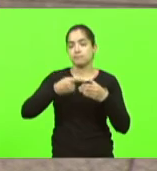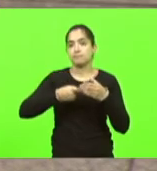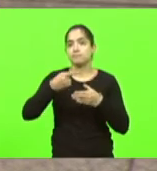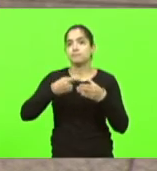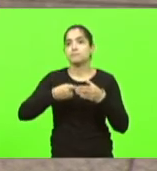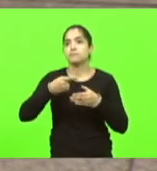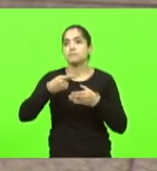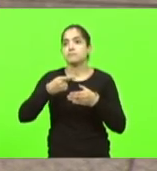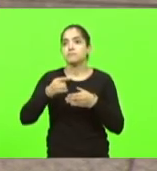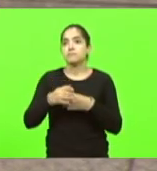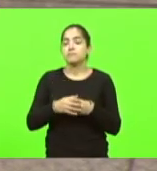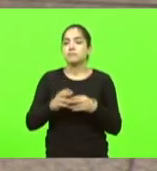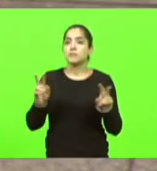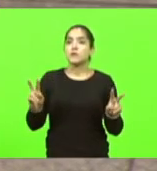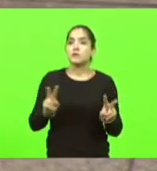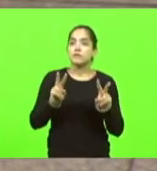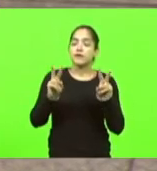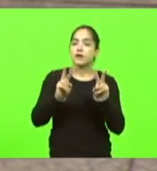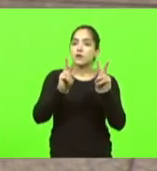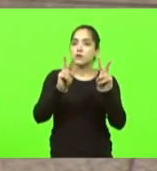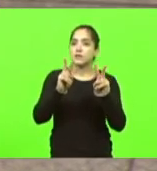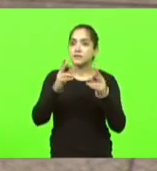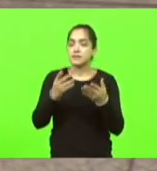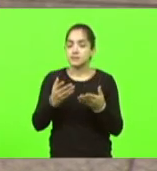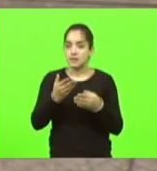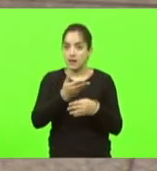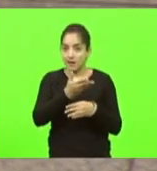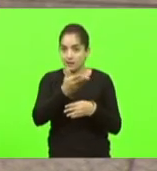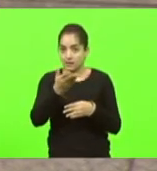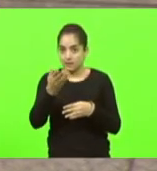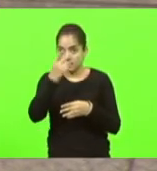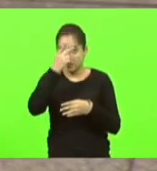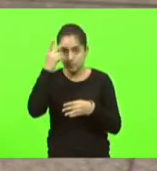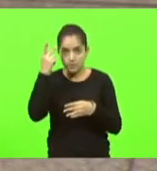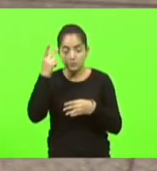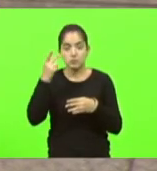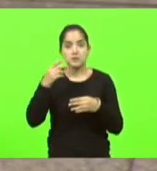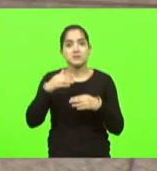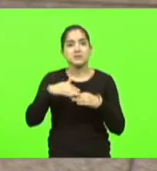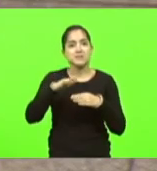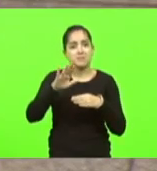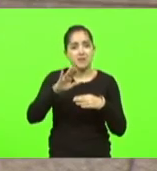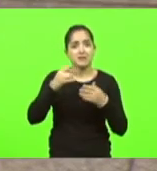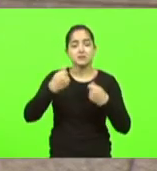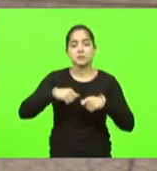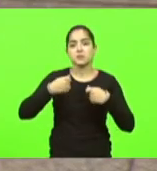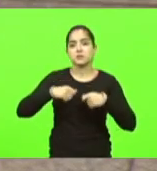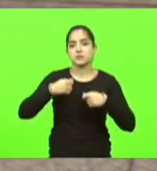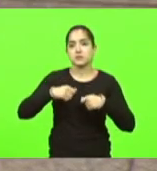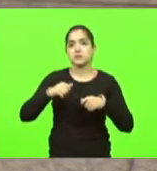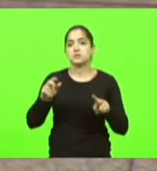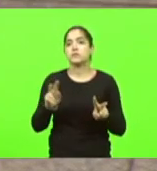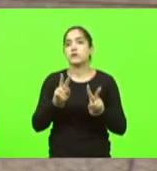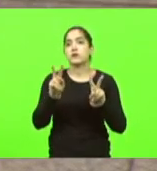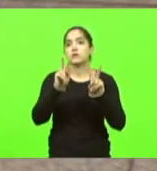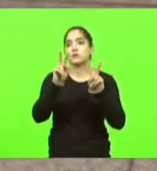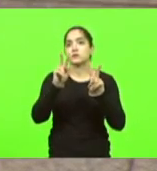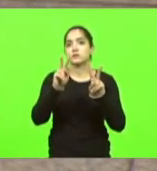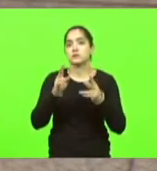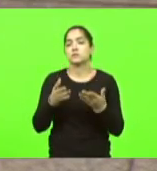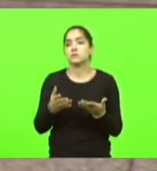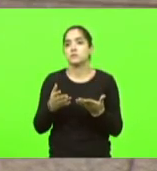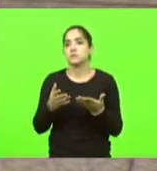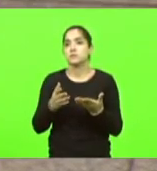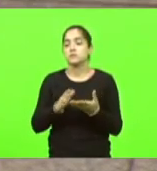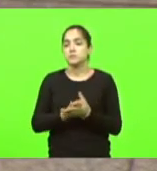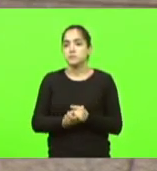gente Valorize definitivamente e aqueles que mais precisam ser valorizados sem demérito a nenhuma